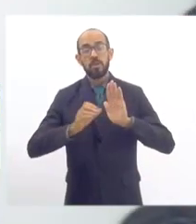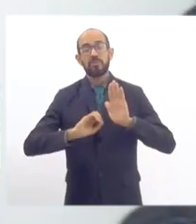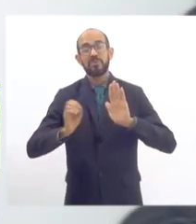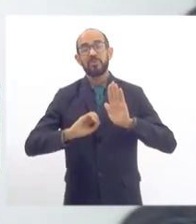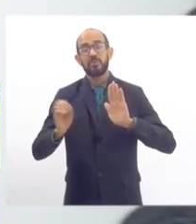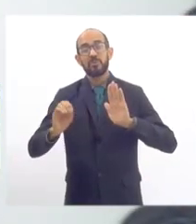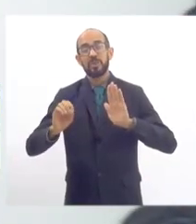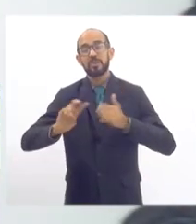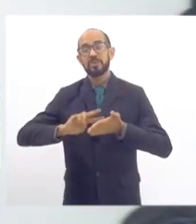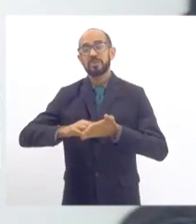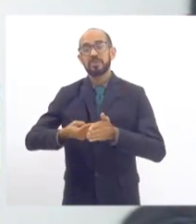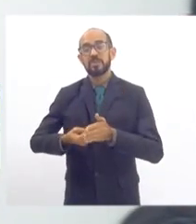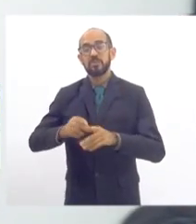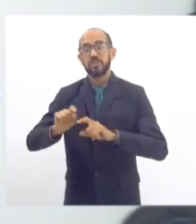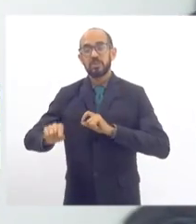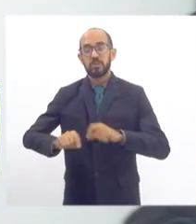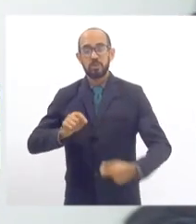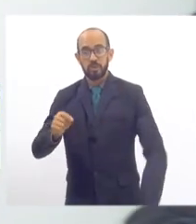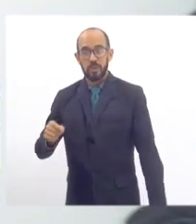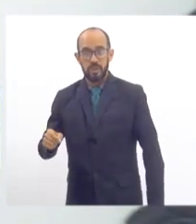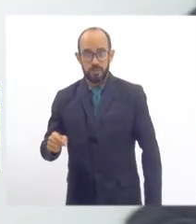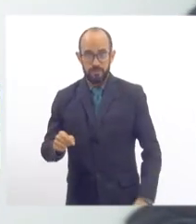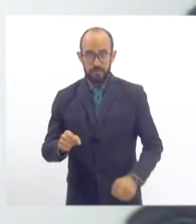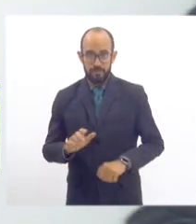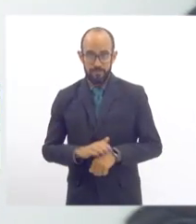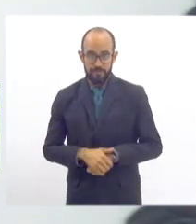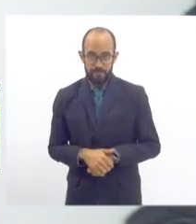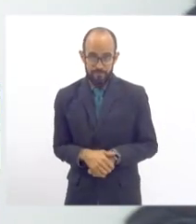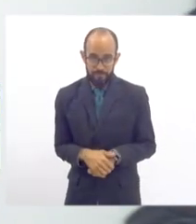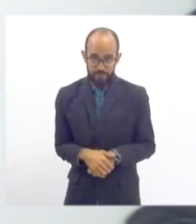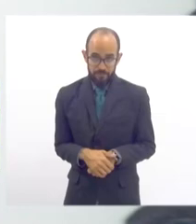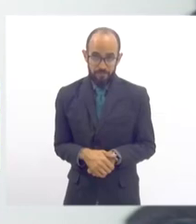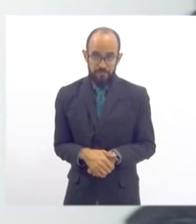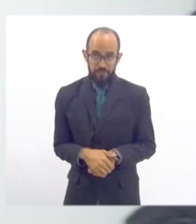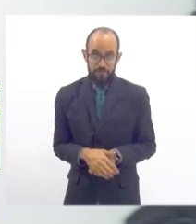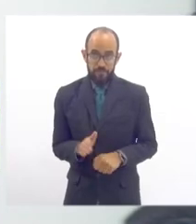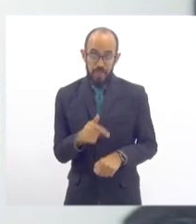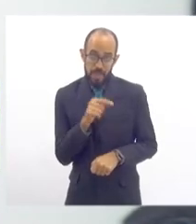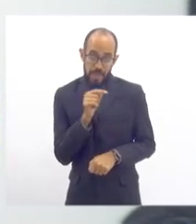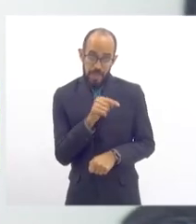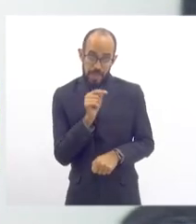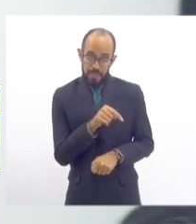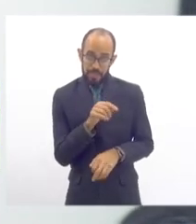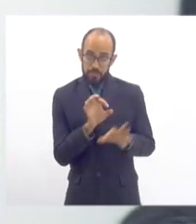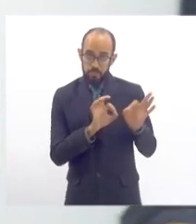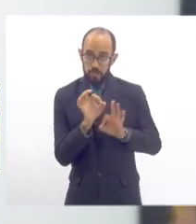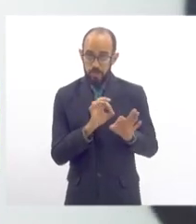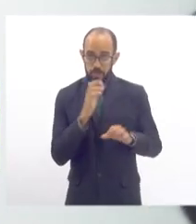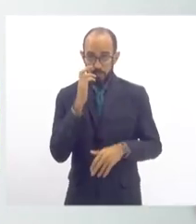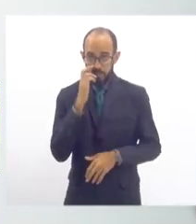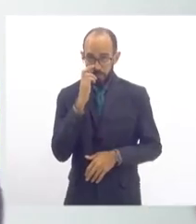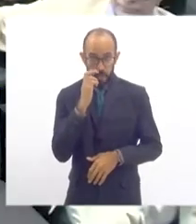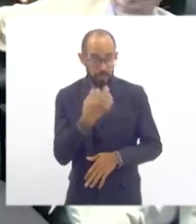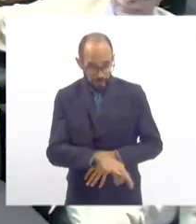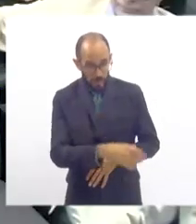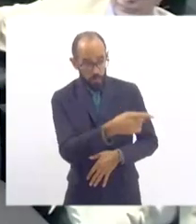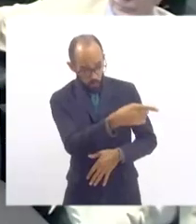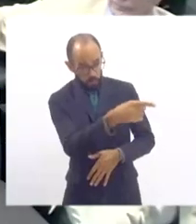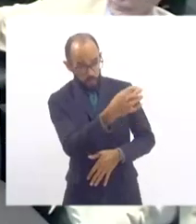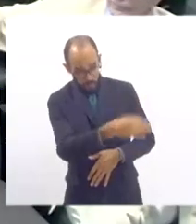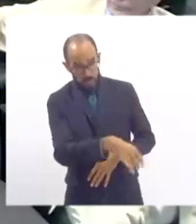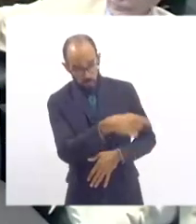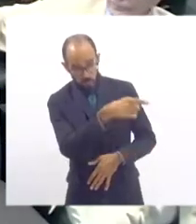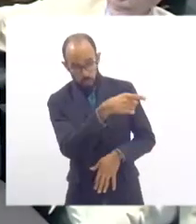prática? Pois é. O que significa na prática? Esse plano... Exatamente.